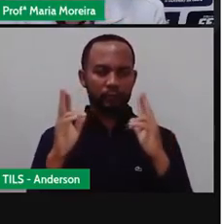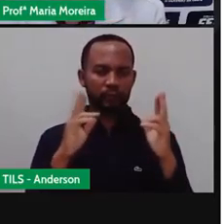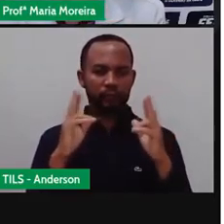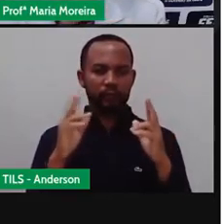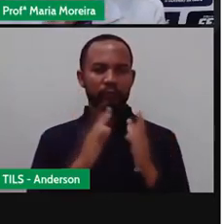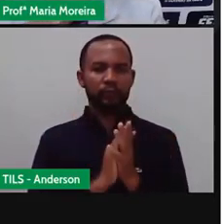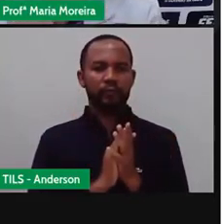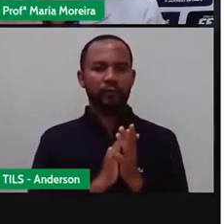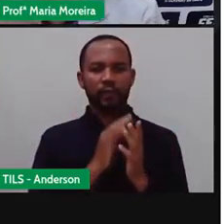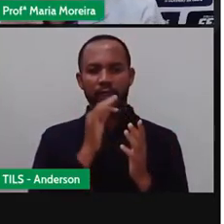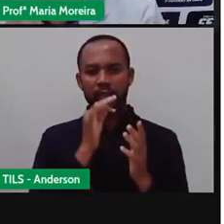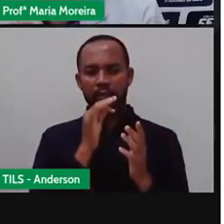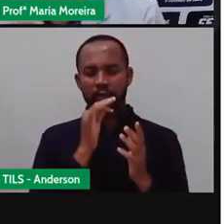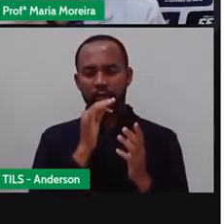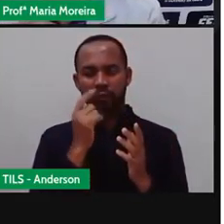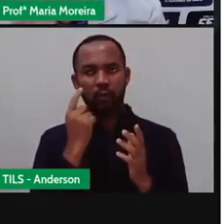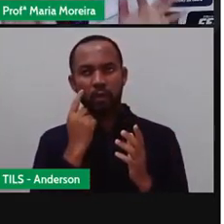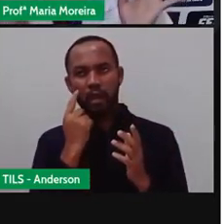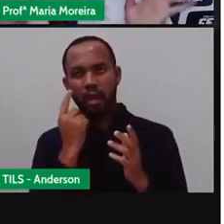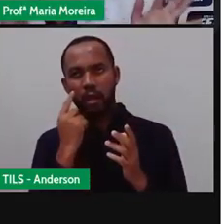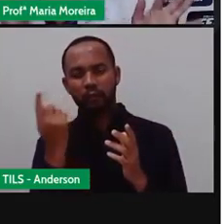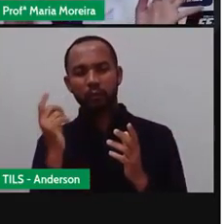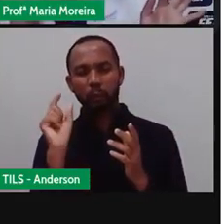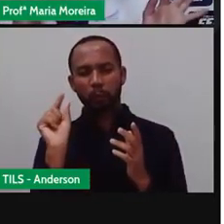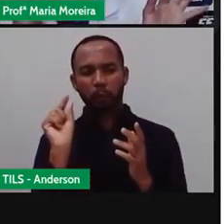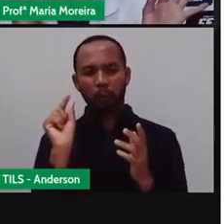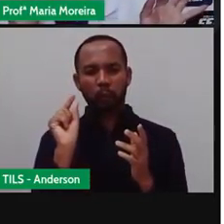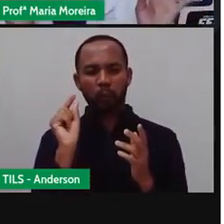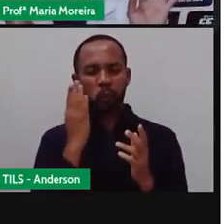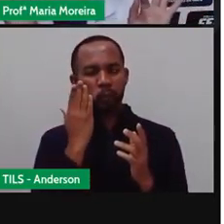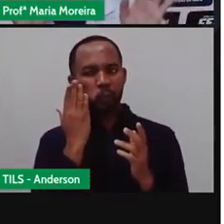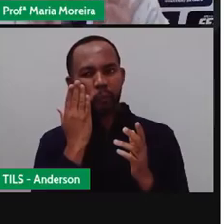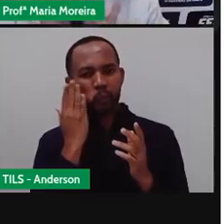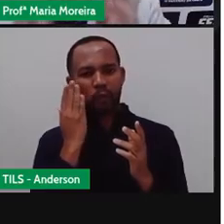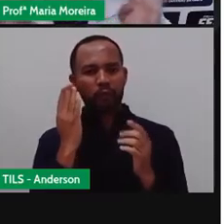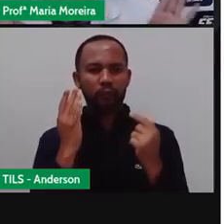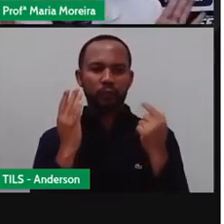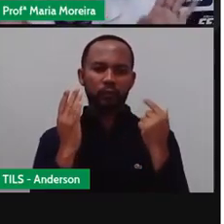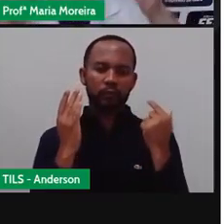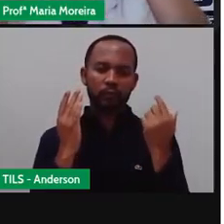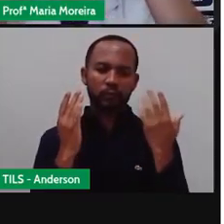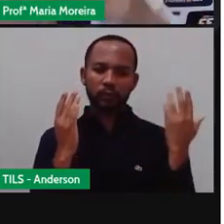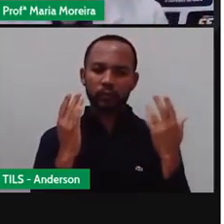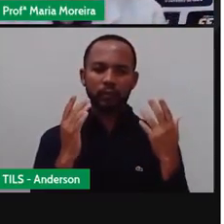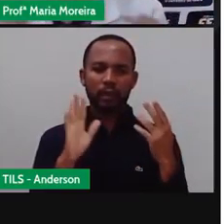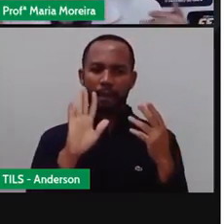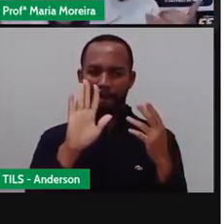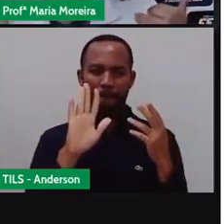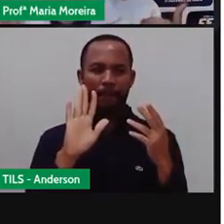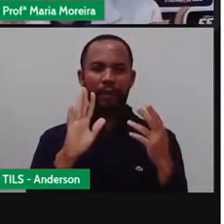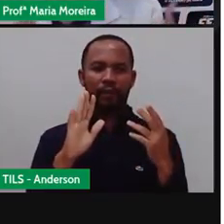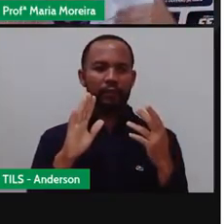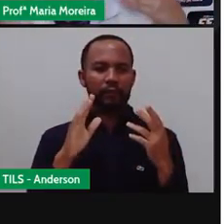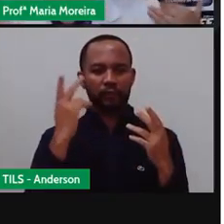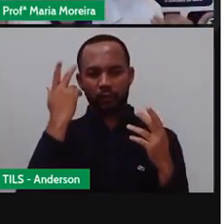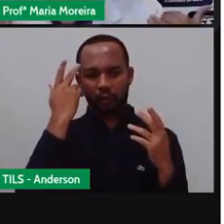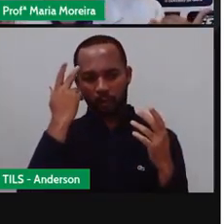idênticos. Ah, pronto, mas um lado meu é um pouquinho para um lado. a natureza fez com que a gente